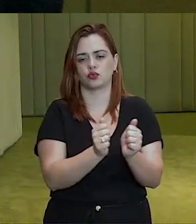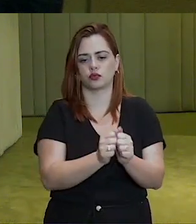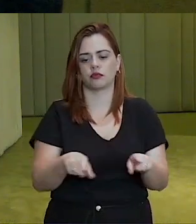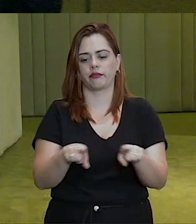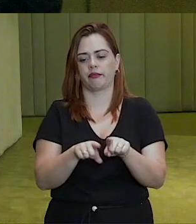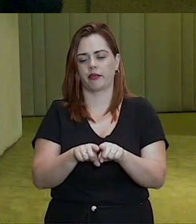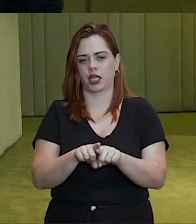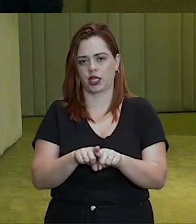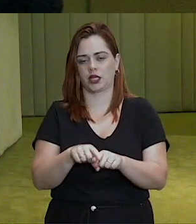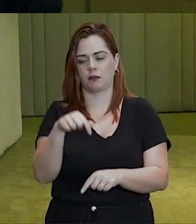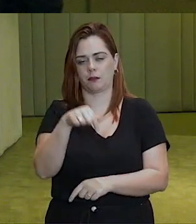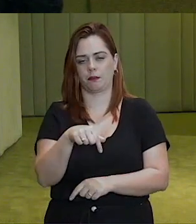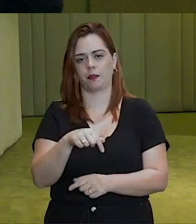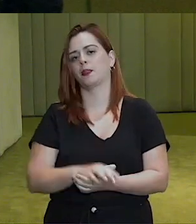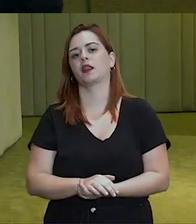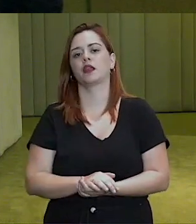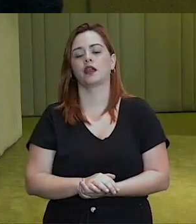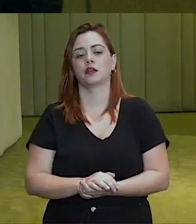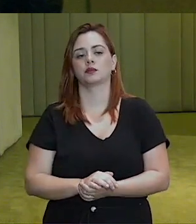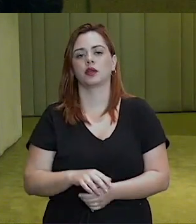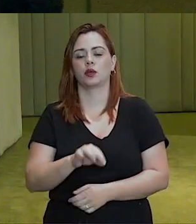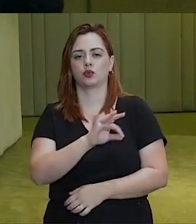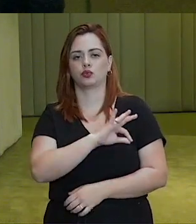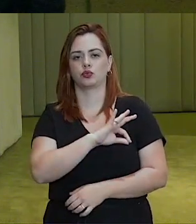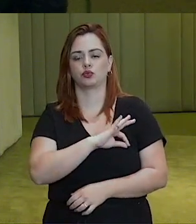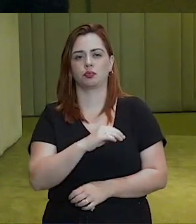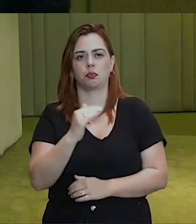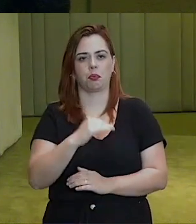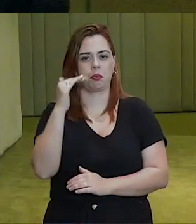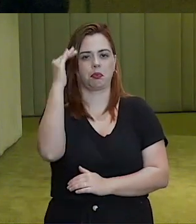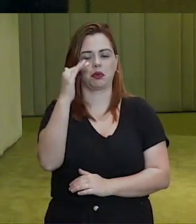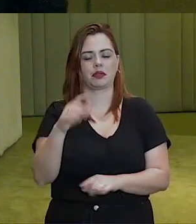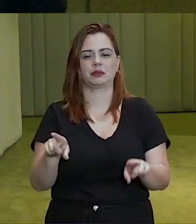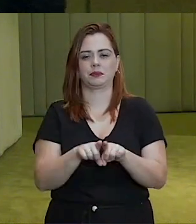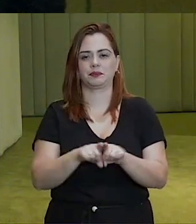diplomático, autoridades, senhoras e senhores,